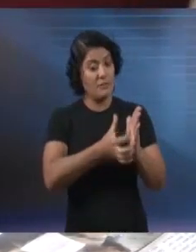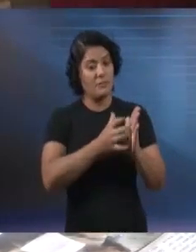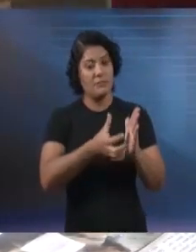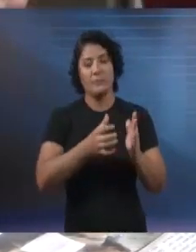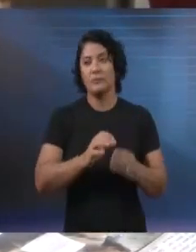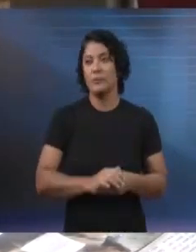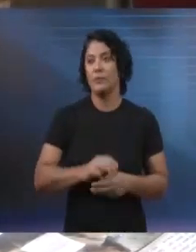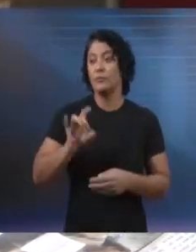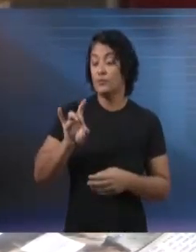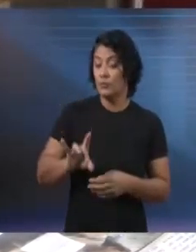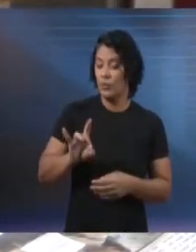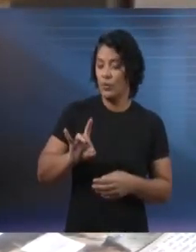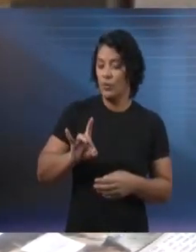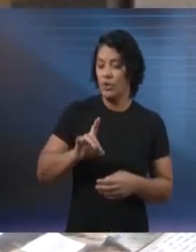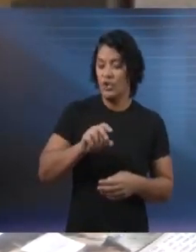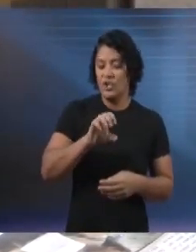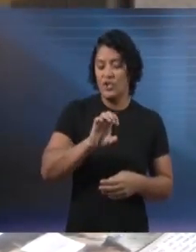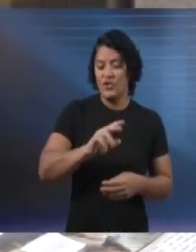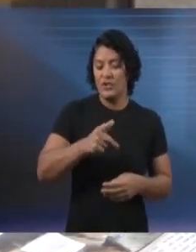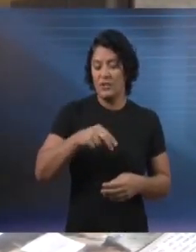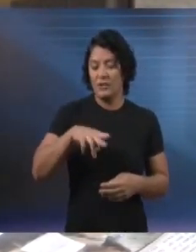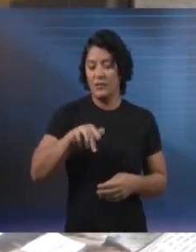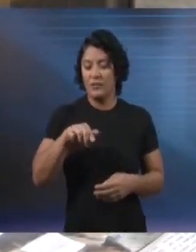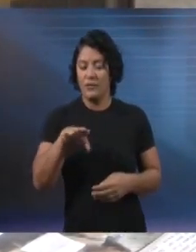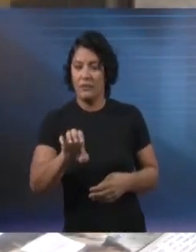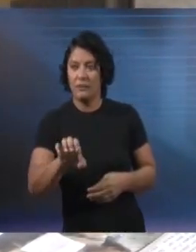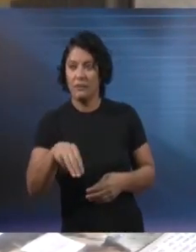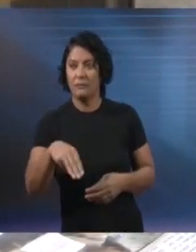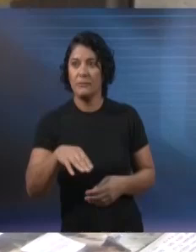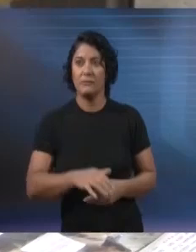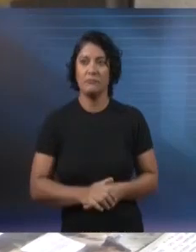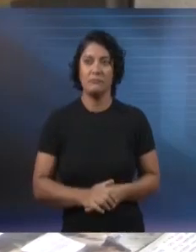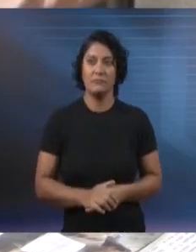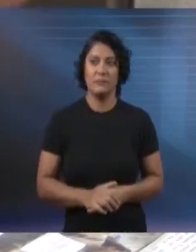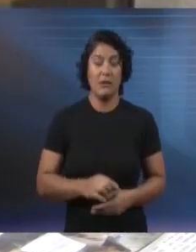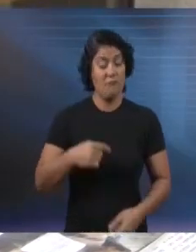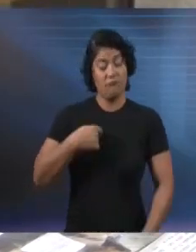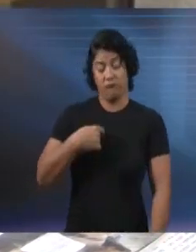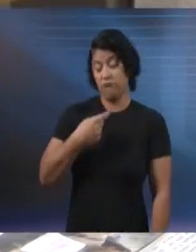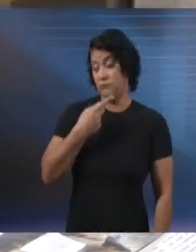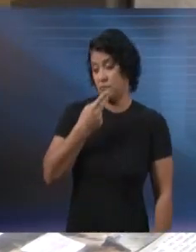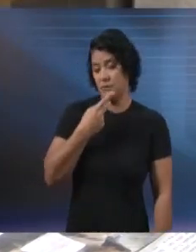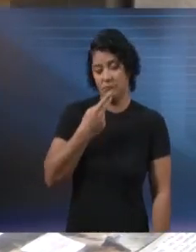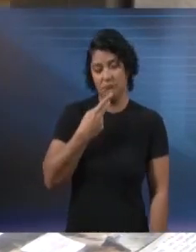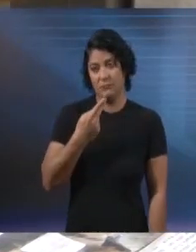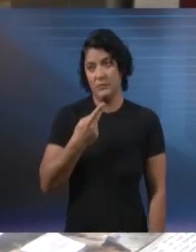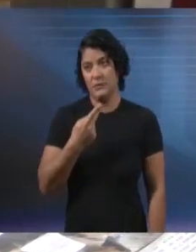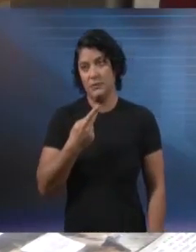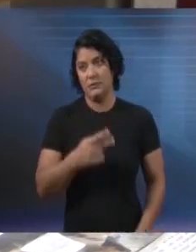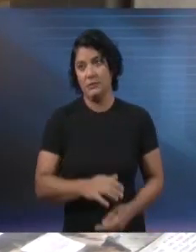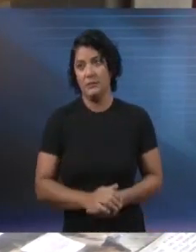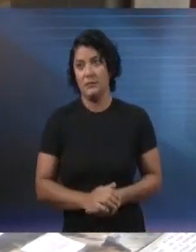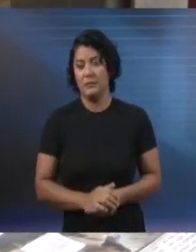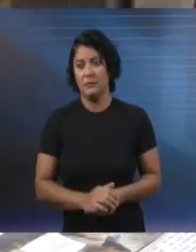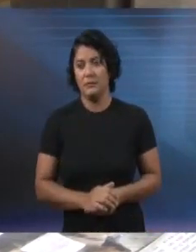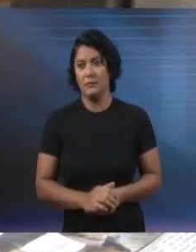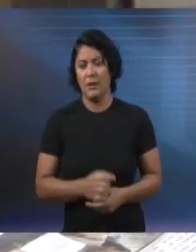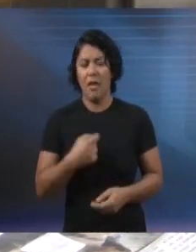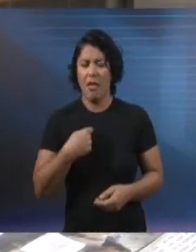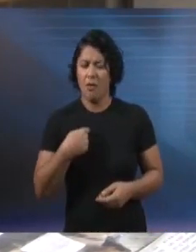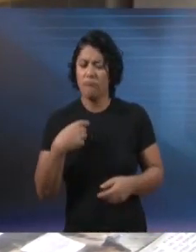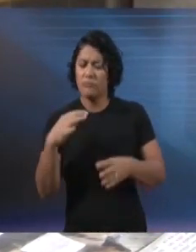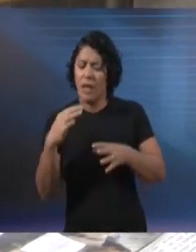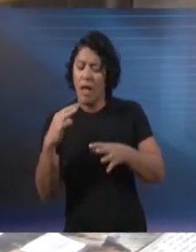sabem trabalhar na base da chantagem. Em relação a mim, senhor presidente, eu vou logo afirmando que não adianta essa chantagem, até porque eu sei fazer